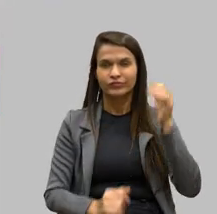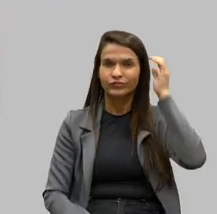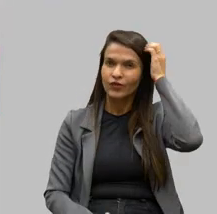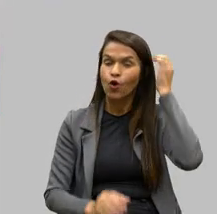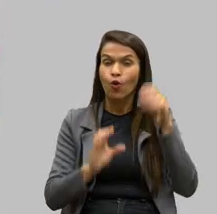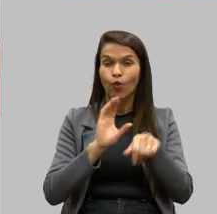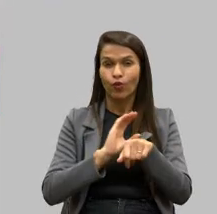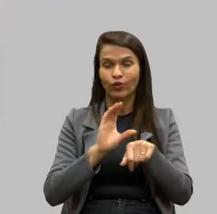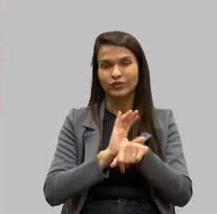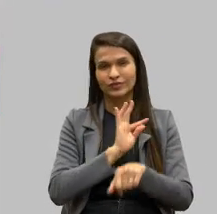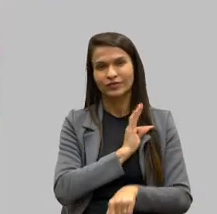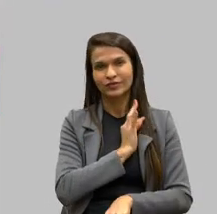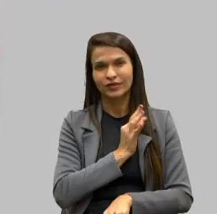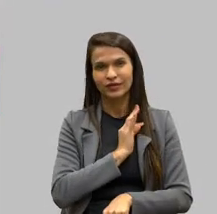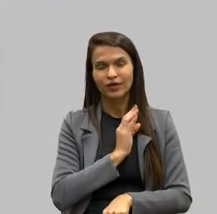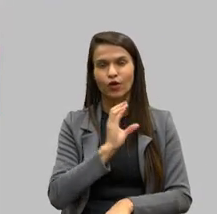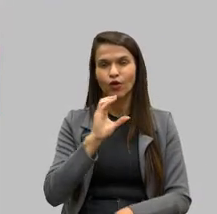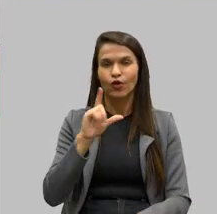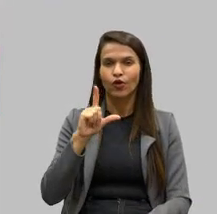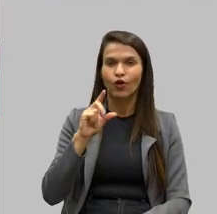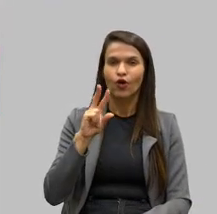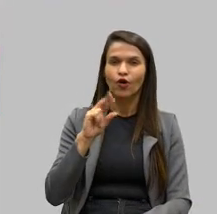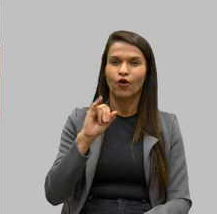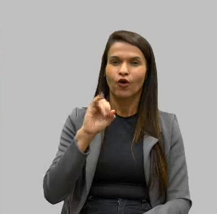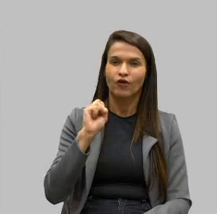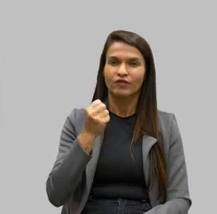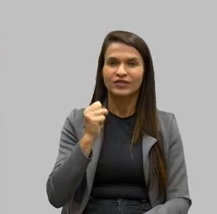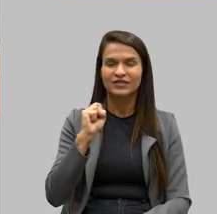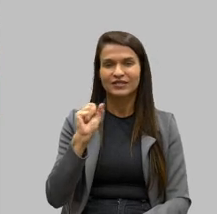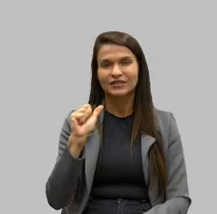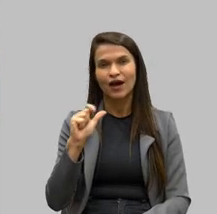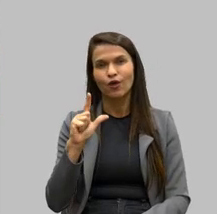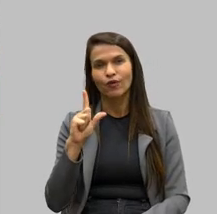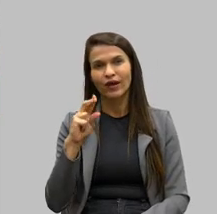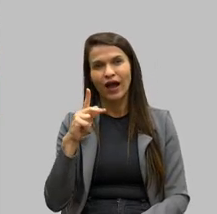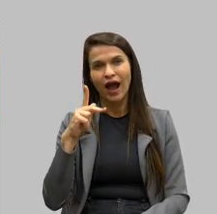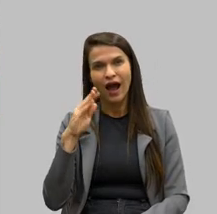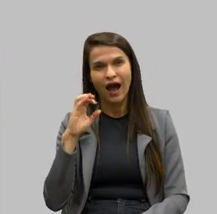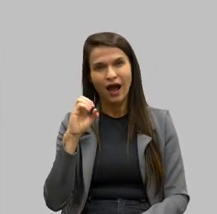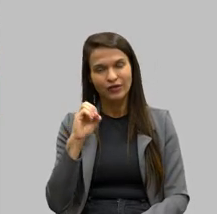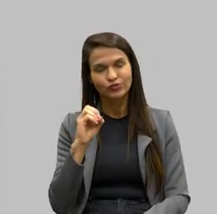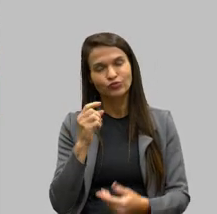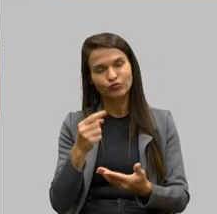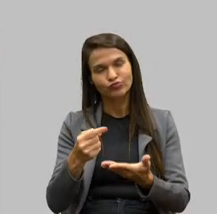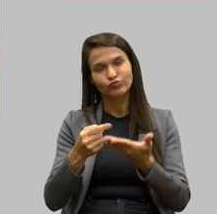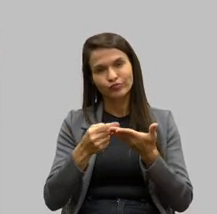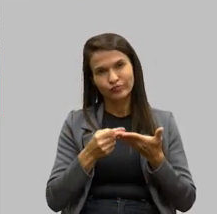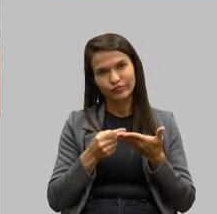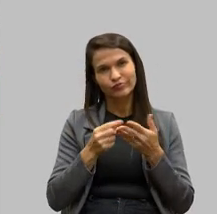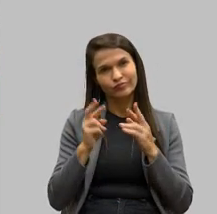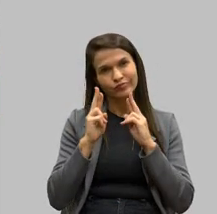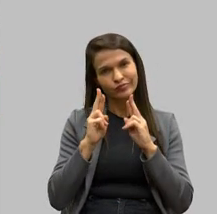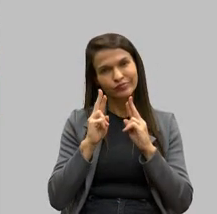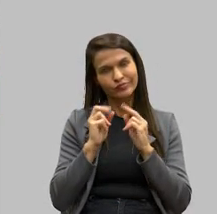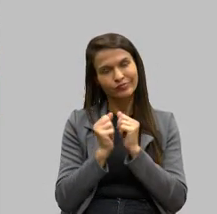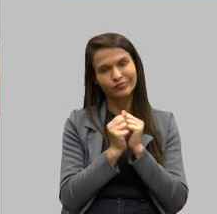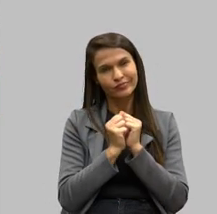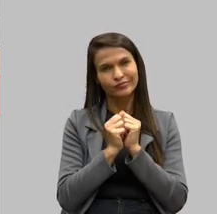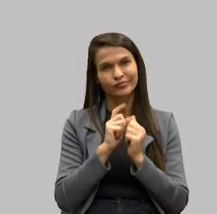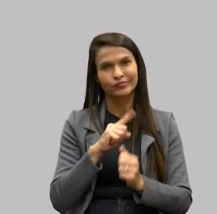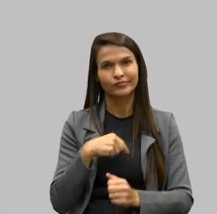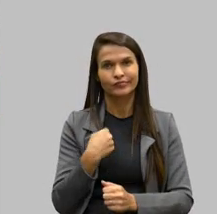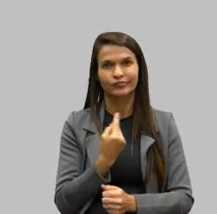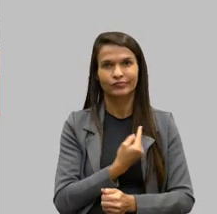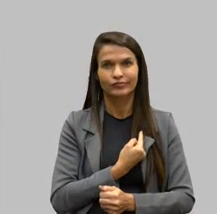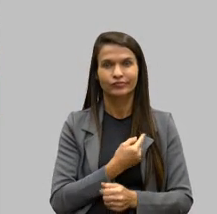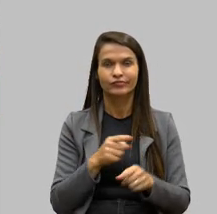técnico lá no Cláudio Salgado também, que é fantástico. Nosso convite para... Espero que o possa estar lá conosco. E cumprimentar a deputada